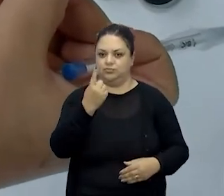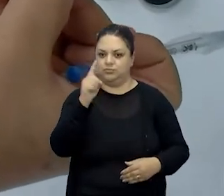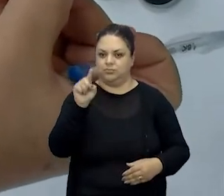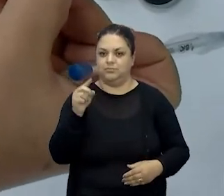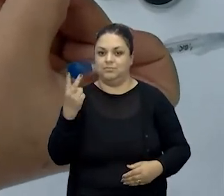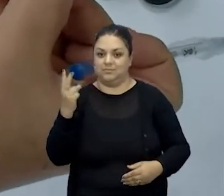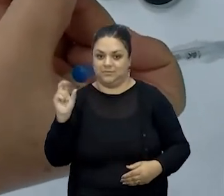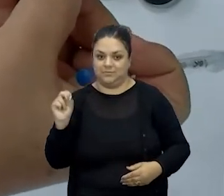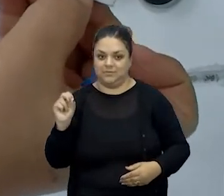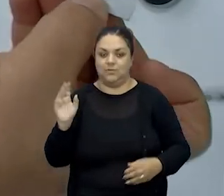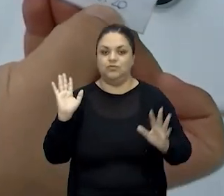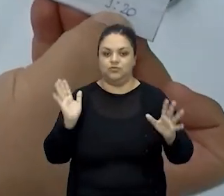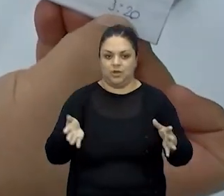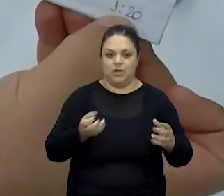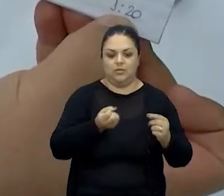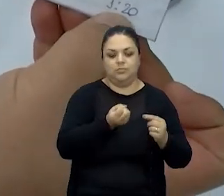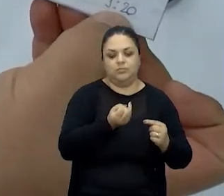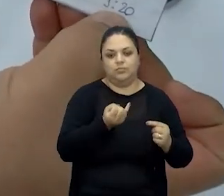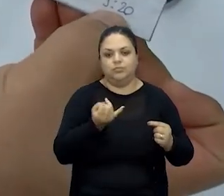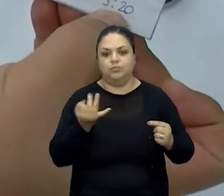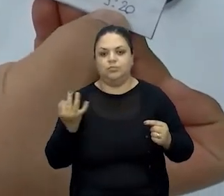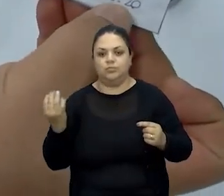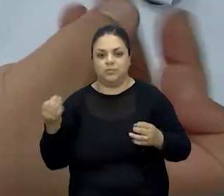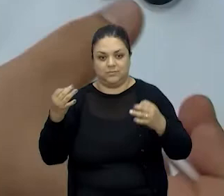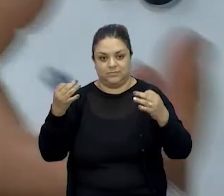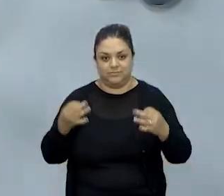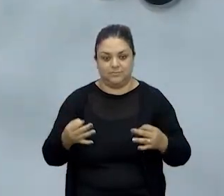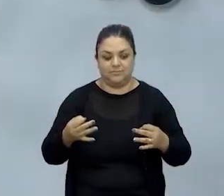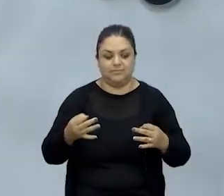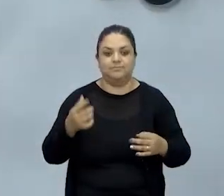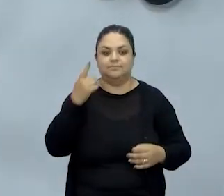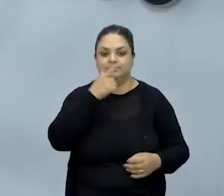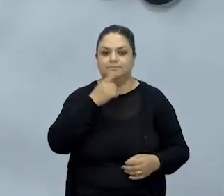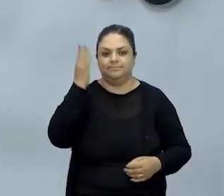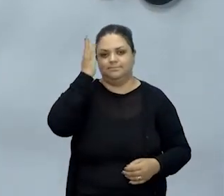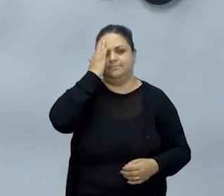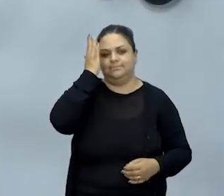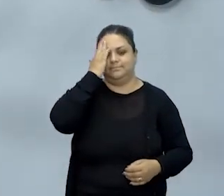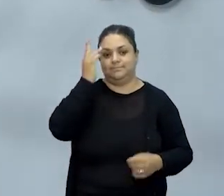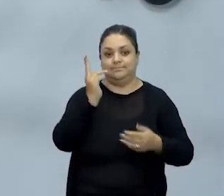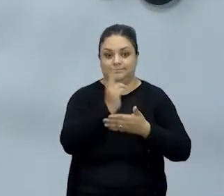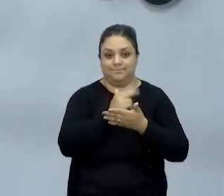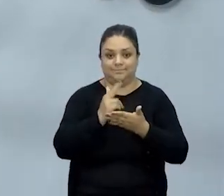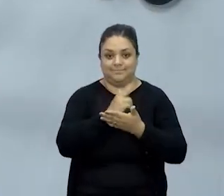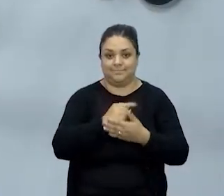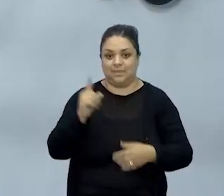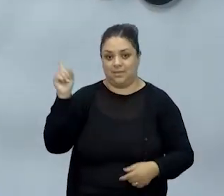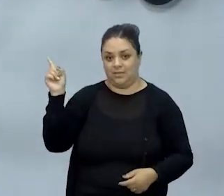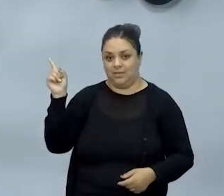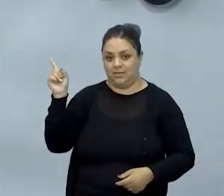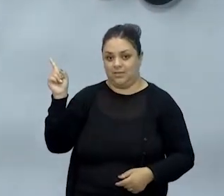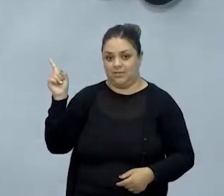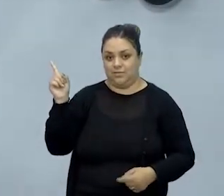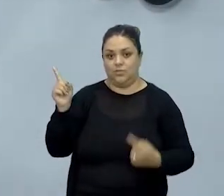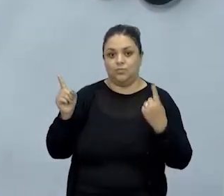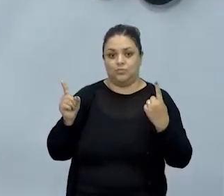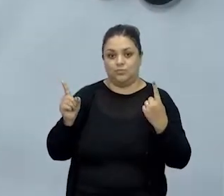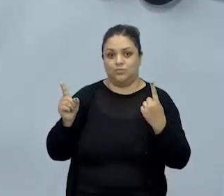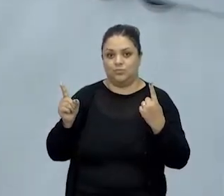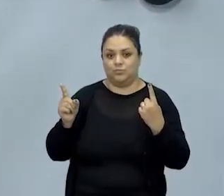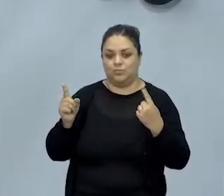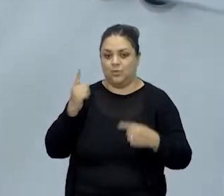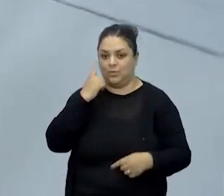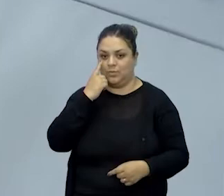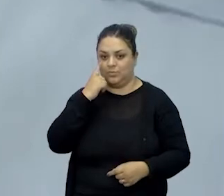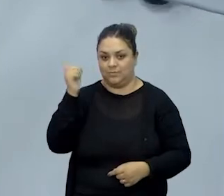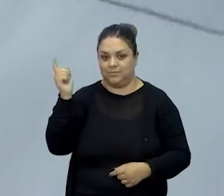eu já fiz as contas e eu sei que no meu desenho, este valor aqui que eu coloquei de 1 Não sei